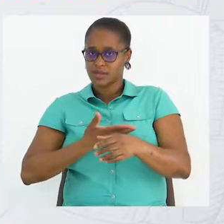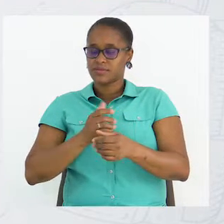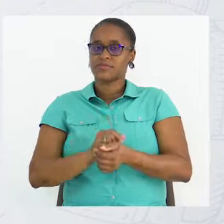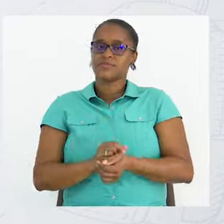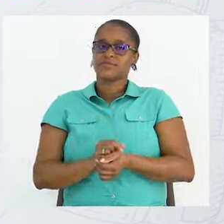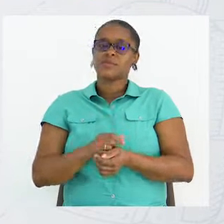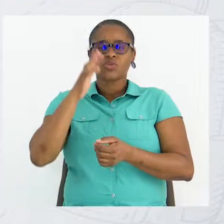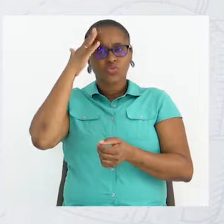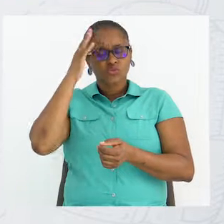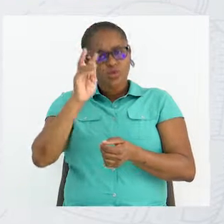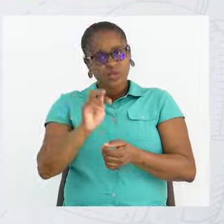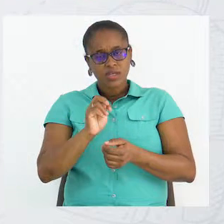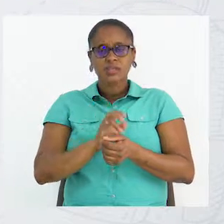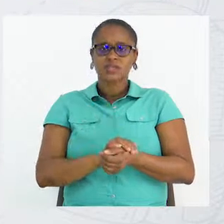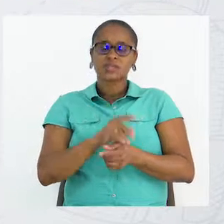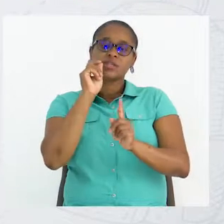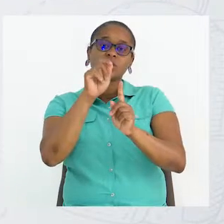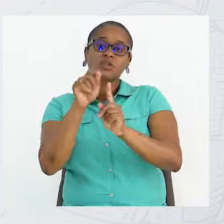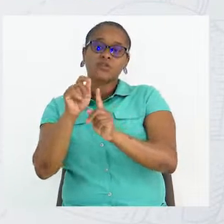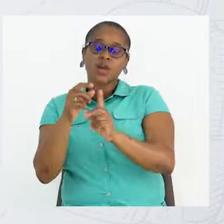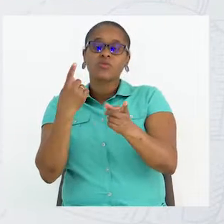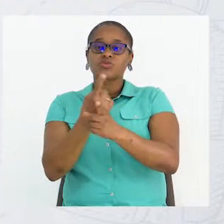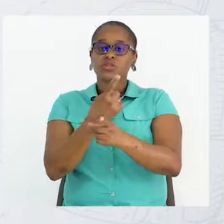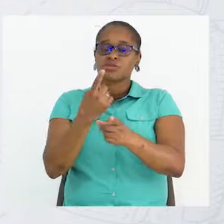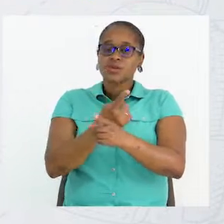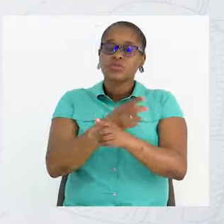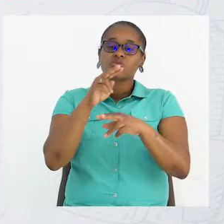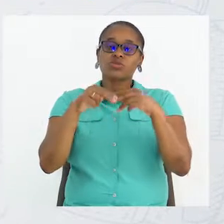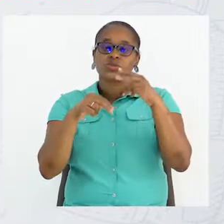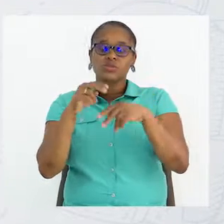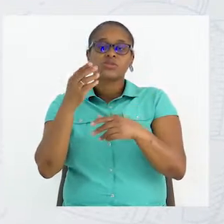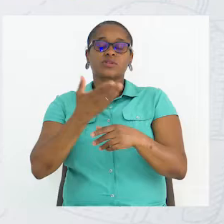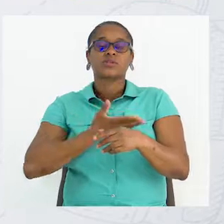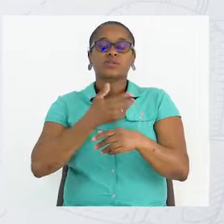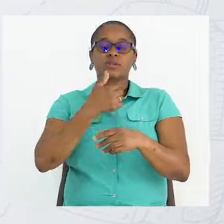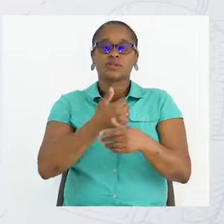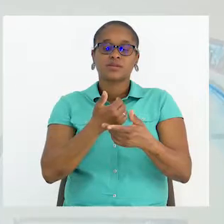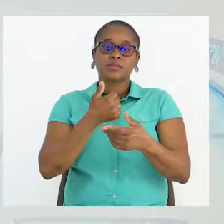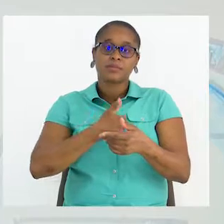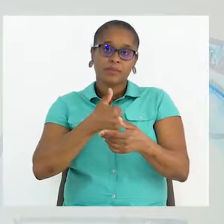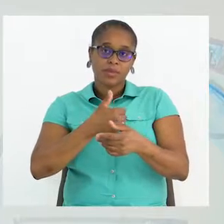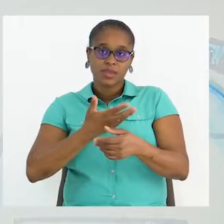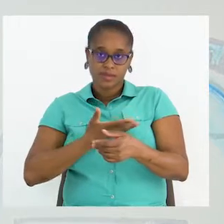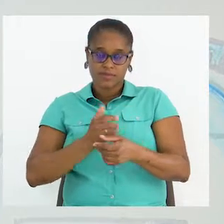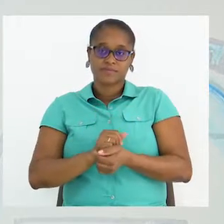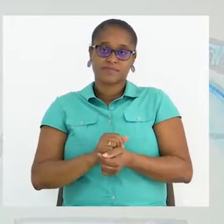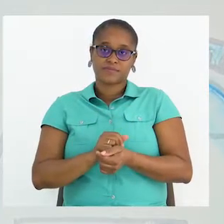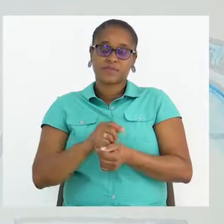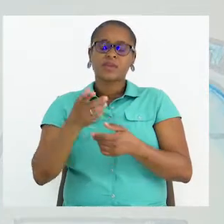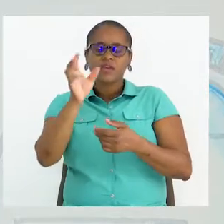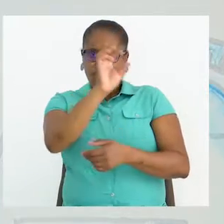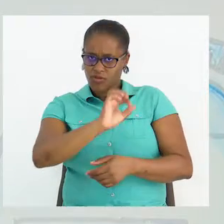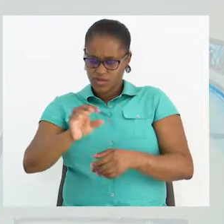O número 3, identificar os elementos constituintes da banda desenhada. Pronto, como vocês